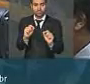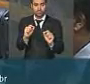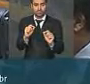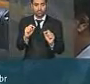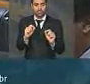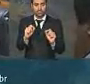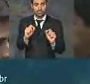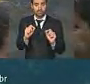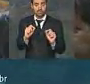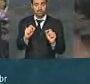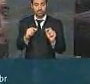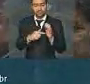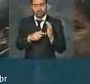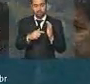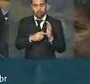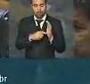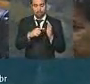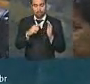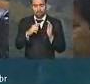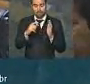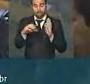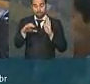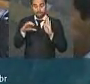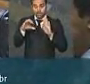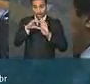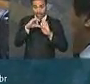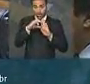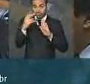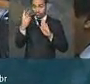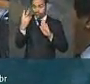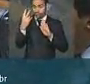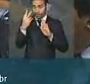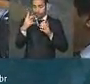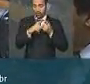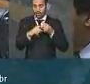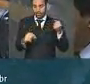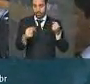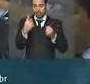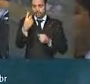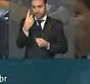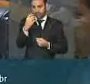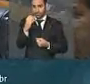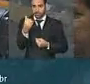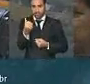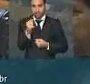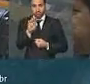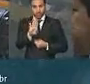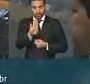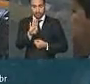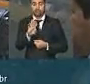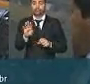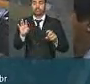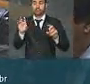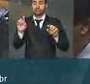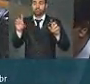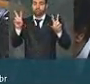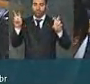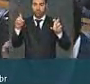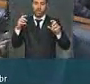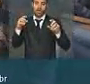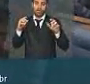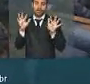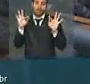no parágrafo segundo do artigo 106b que trata do encerramento de discussão